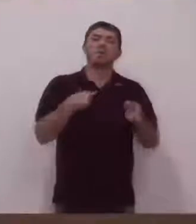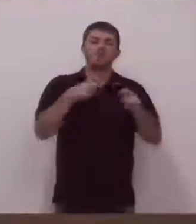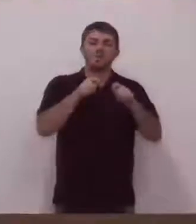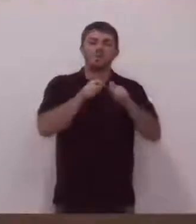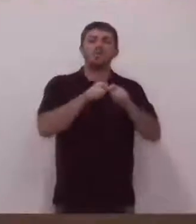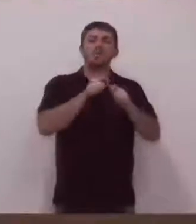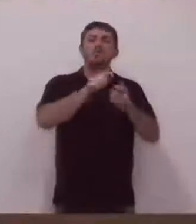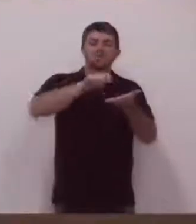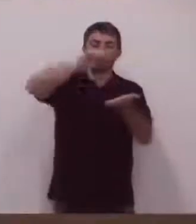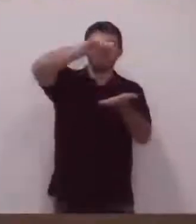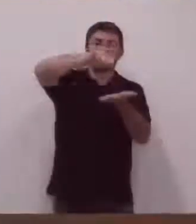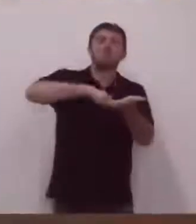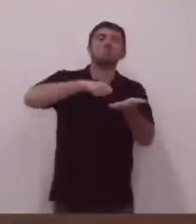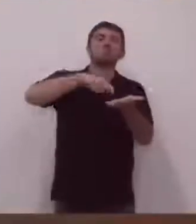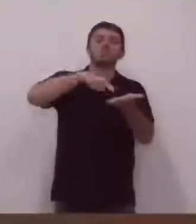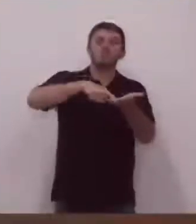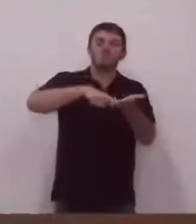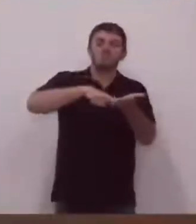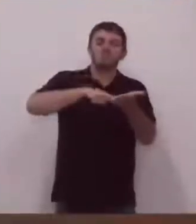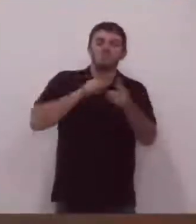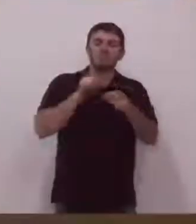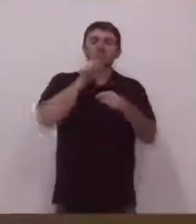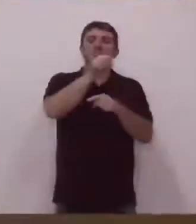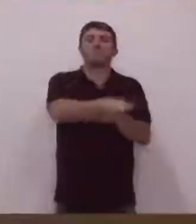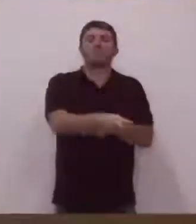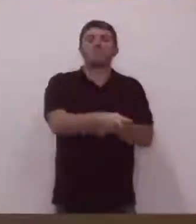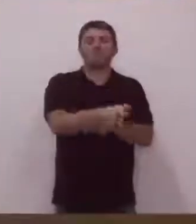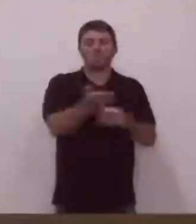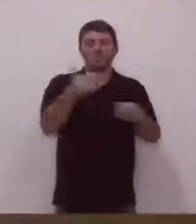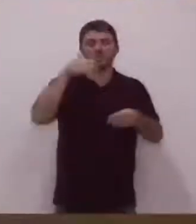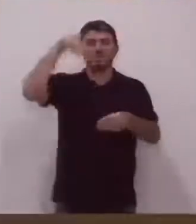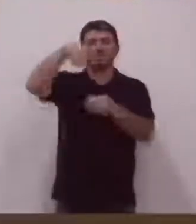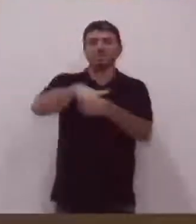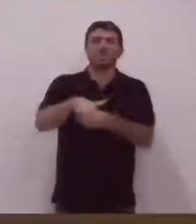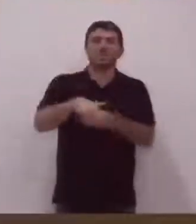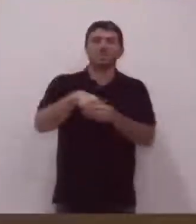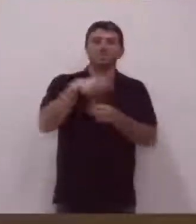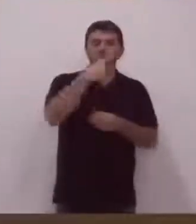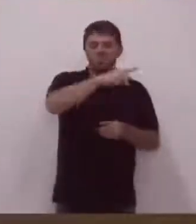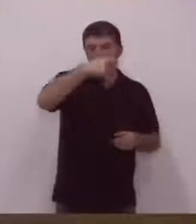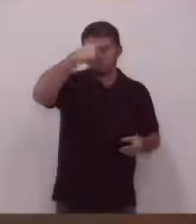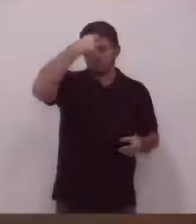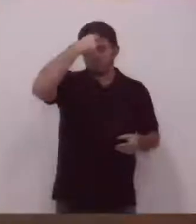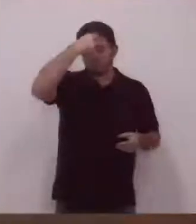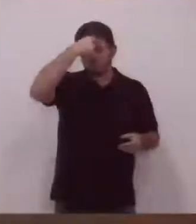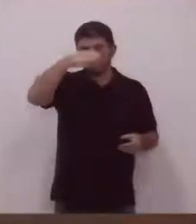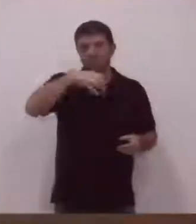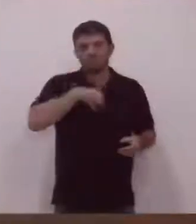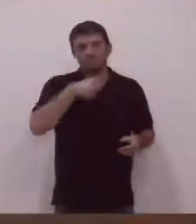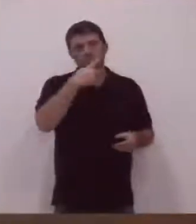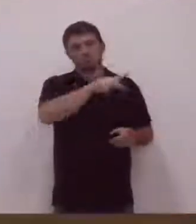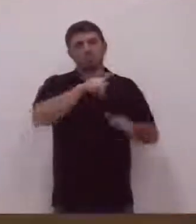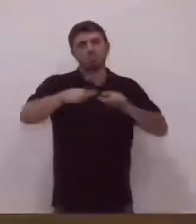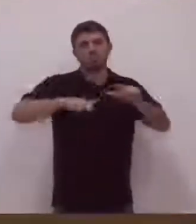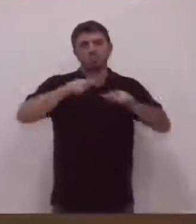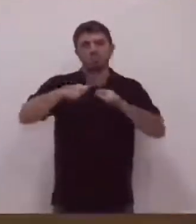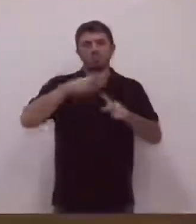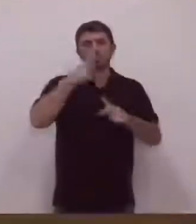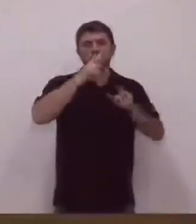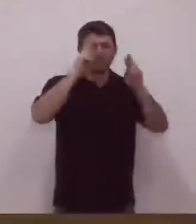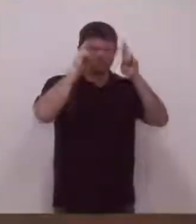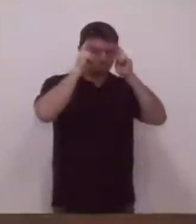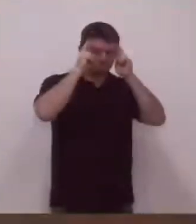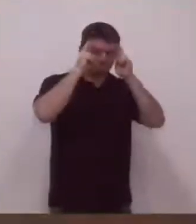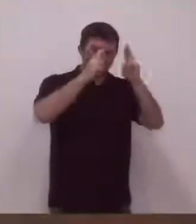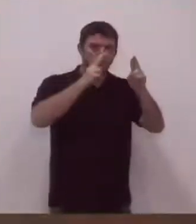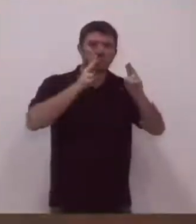posse no seu 8º mandato, e aí, votou com a sua consciência, do teu jeito, e que seja respeitado